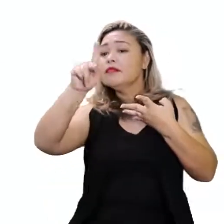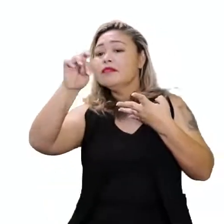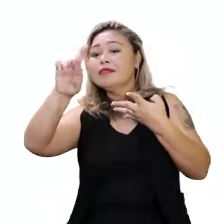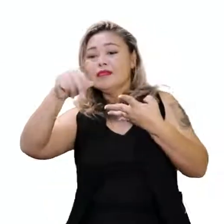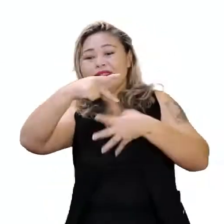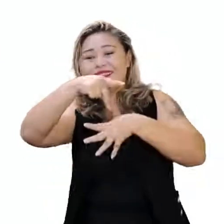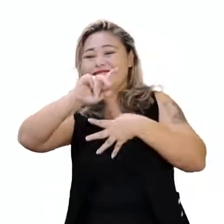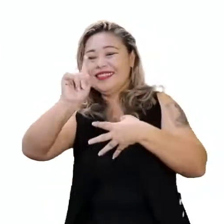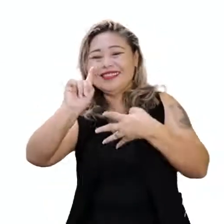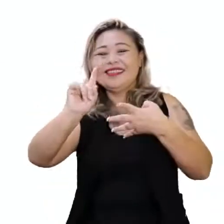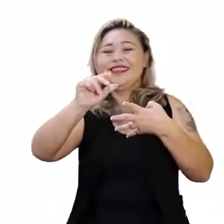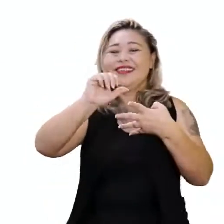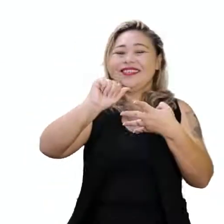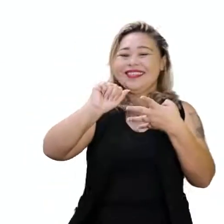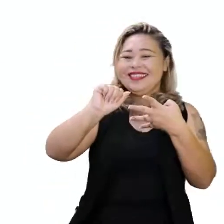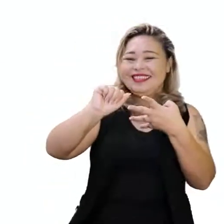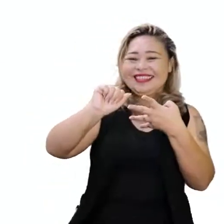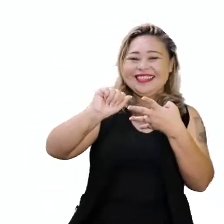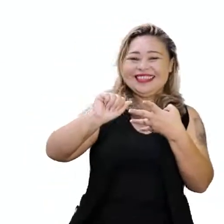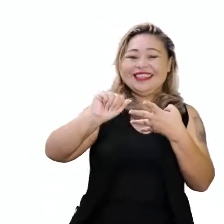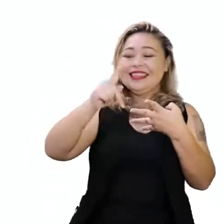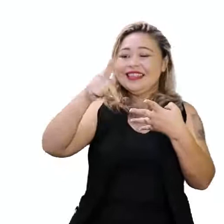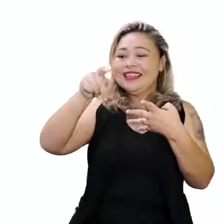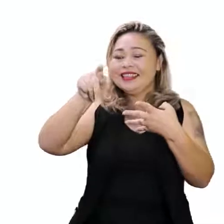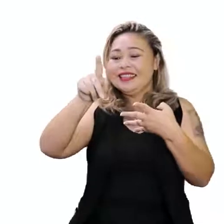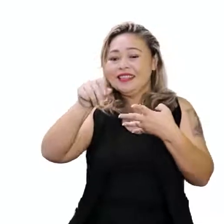Alopátria, né? Pois é. Especiação